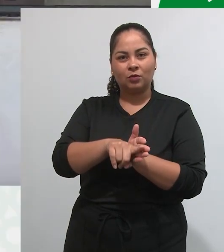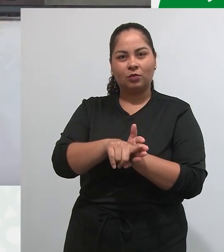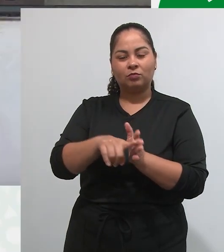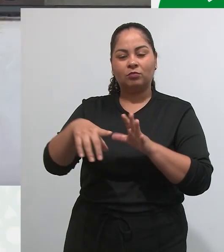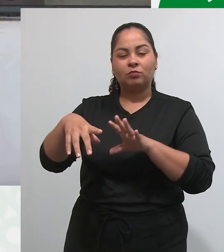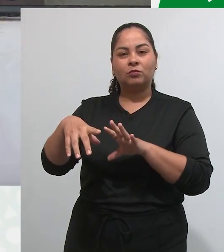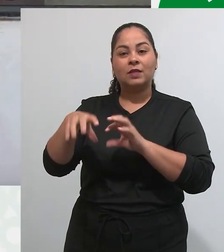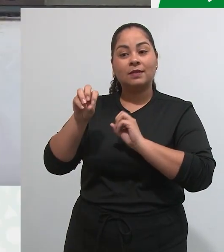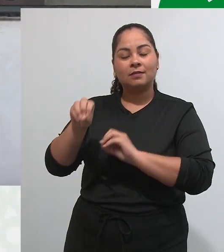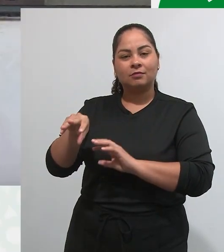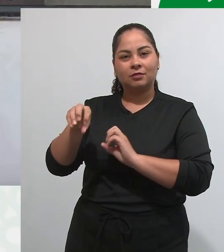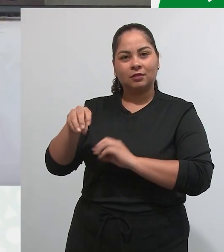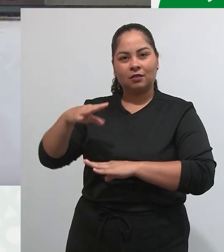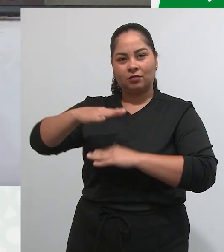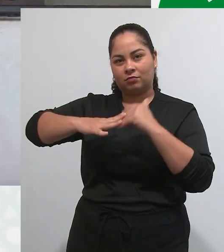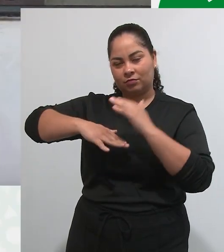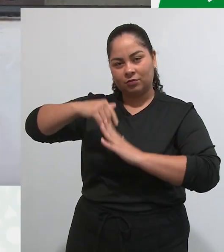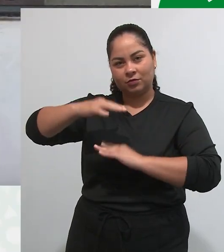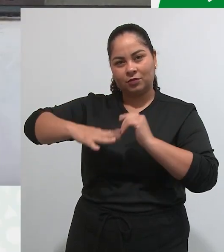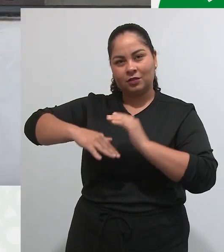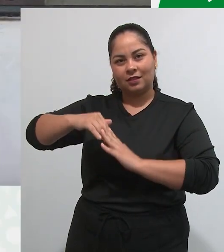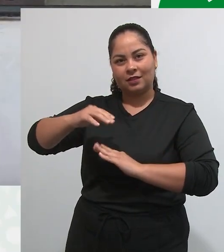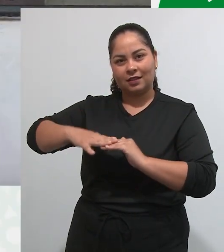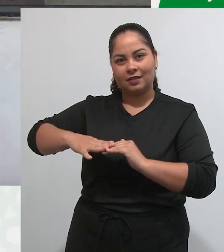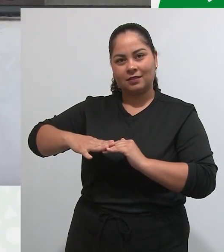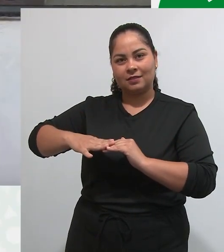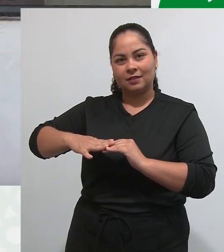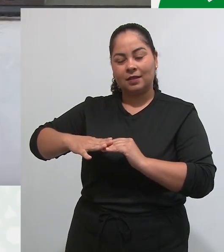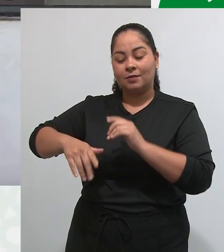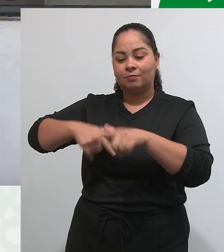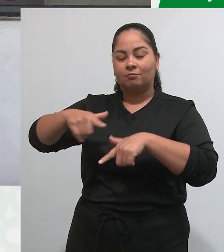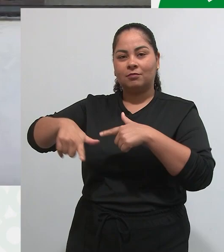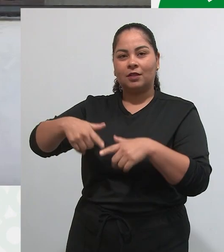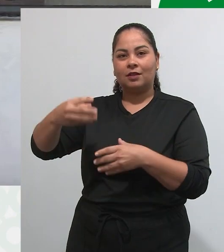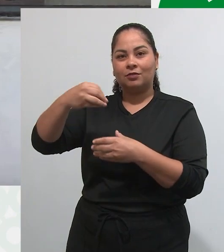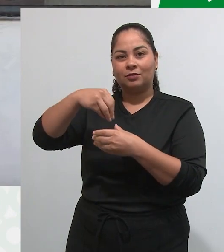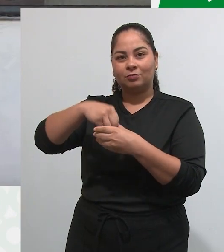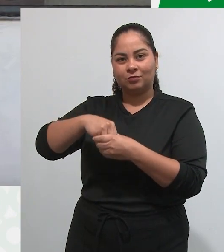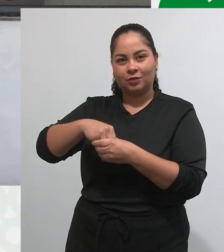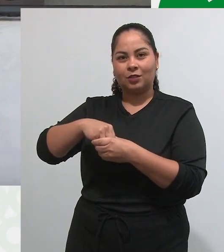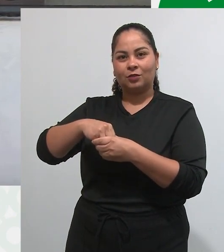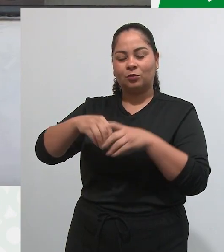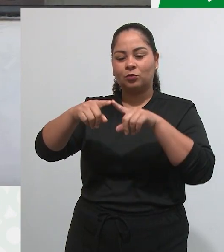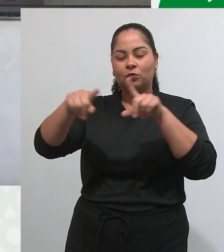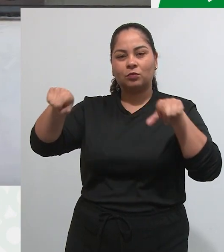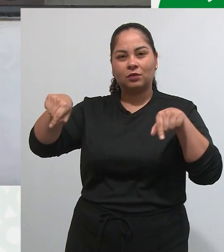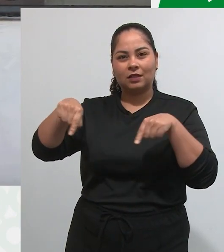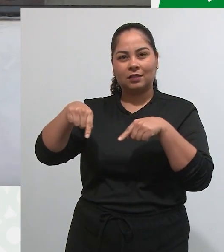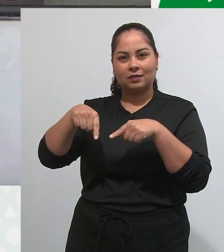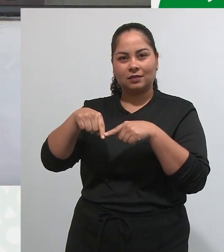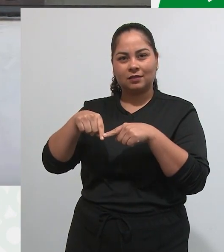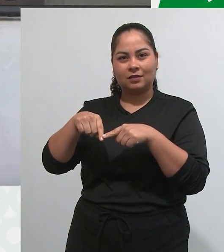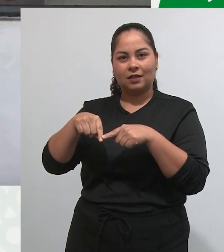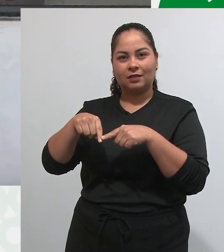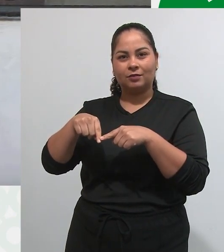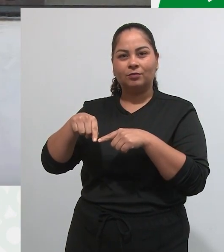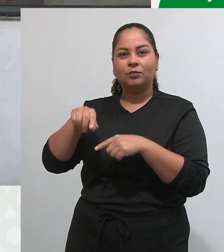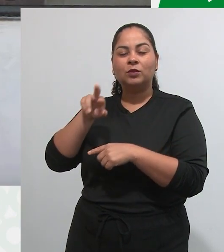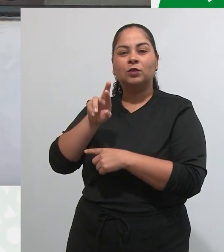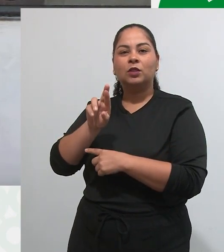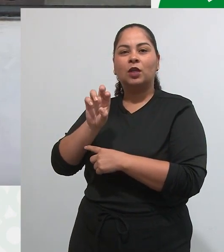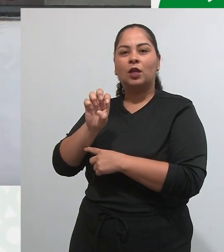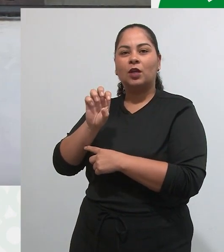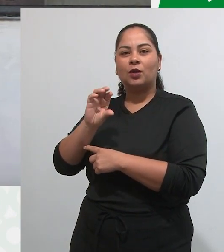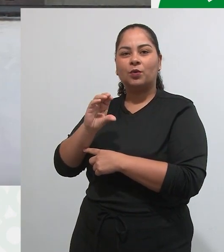formadora, formava os profissionais que trabalhavam na sala de recursos, são muitos, eu acho que a